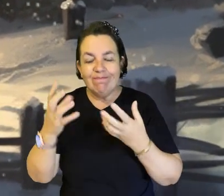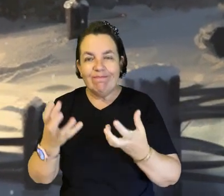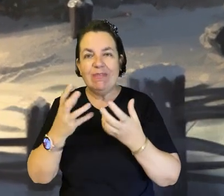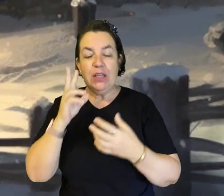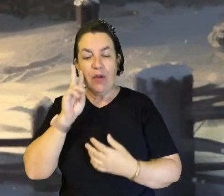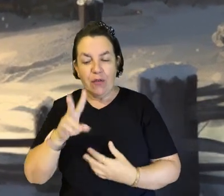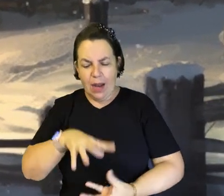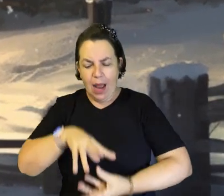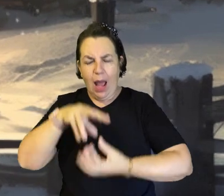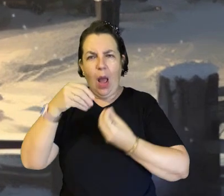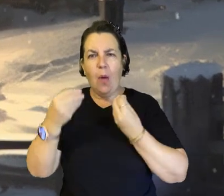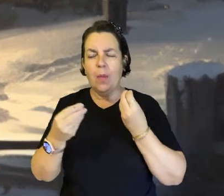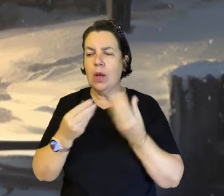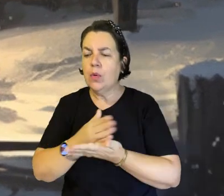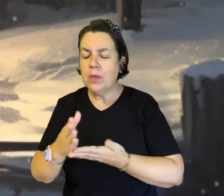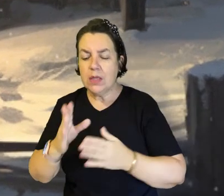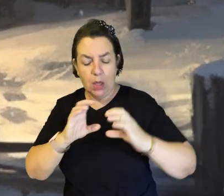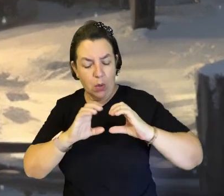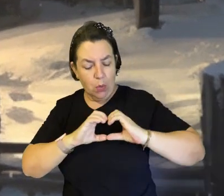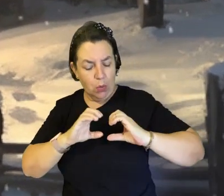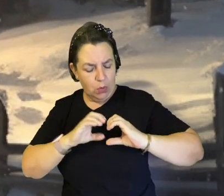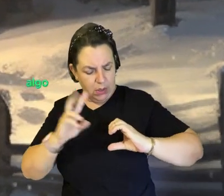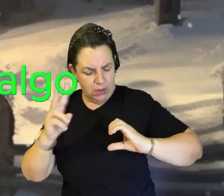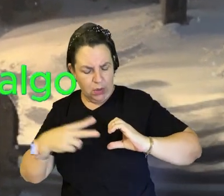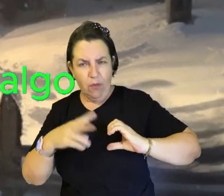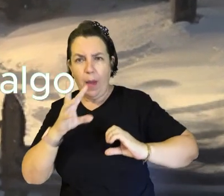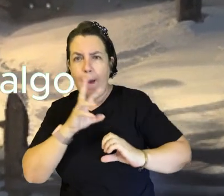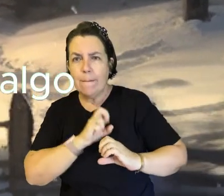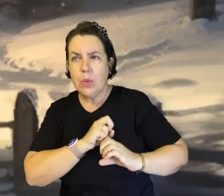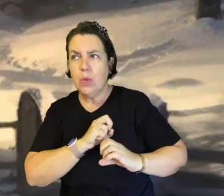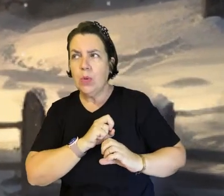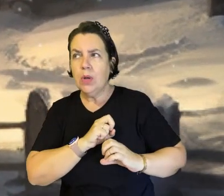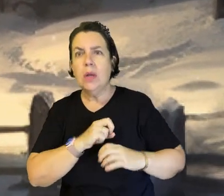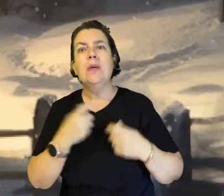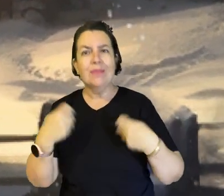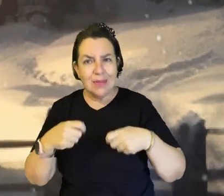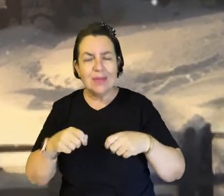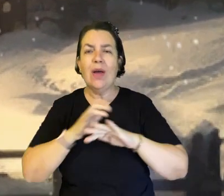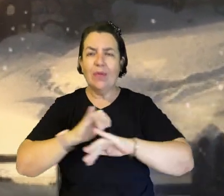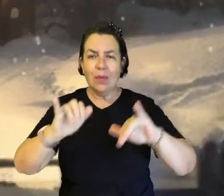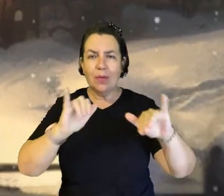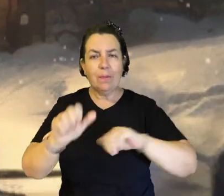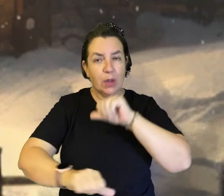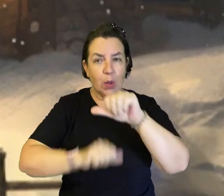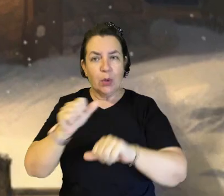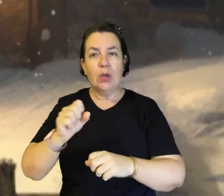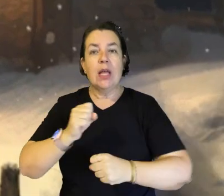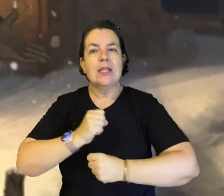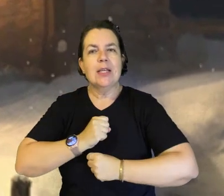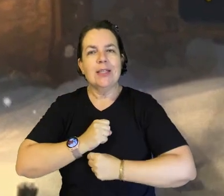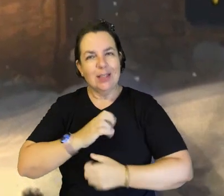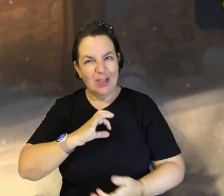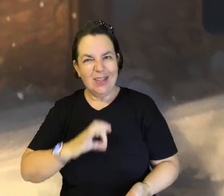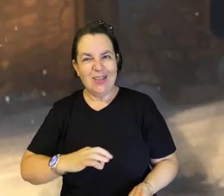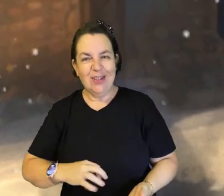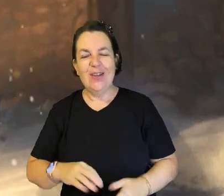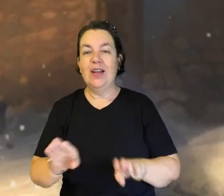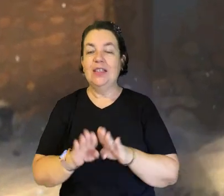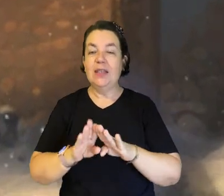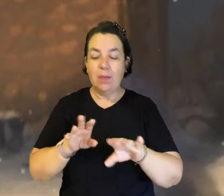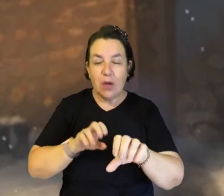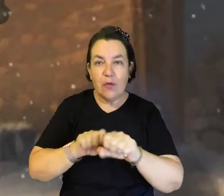Comecei a antever o amor, a perceber que meu coração me pedia algo grande que era amor. Decide tornar-se sacerdote.